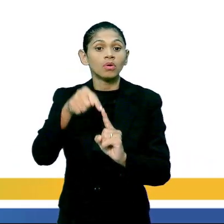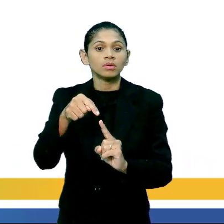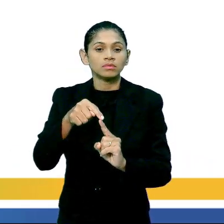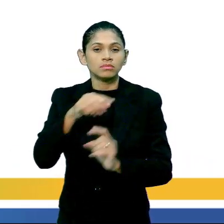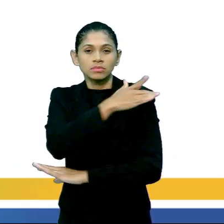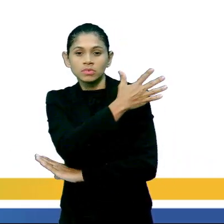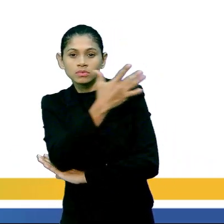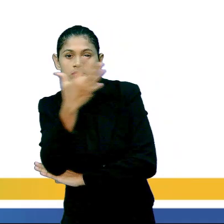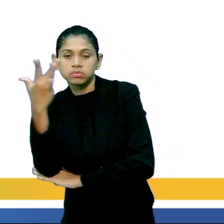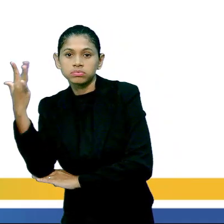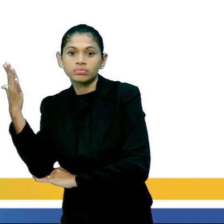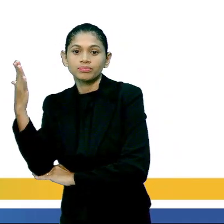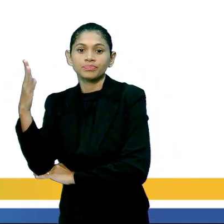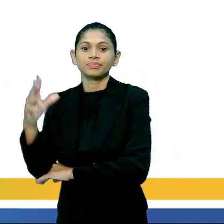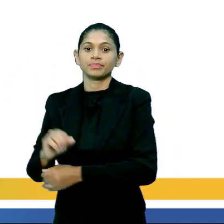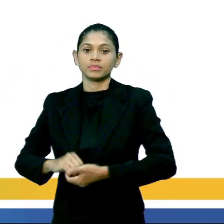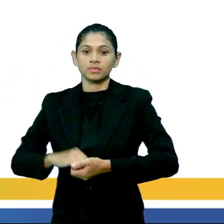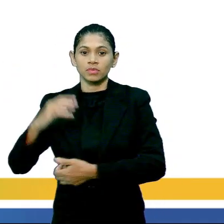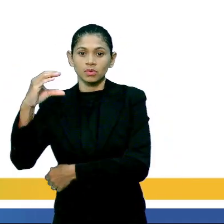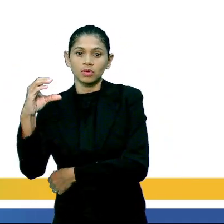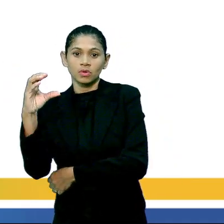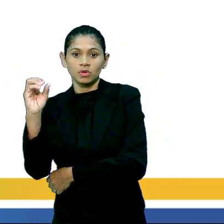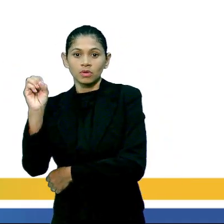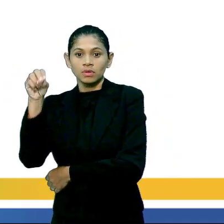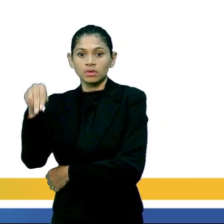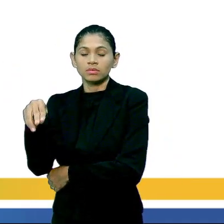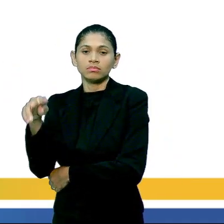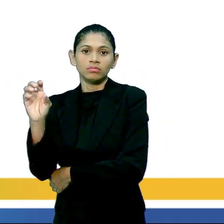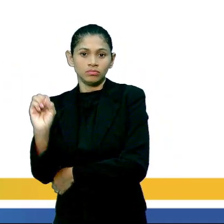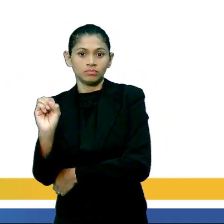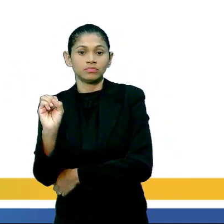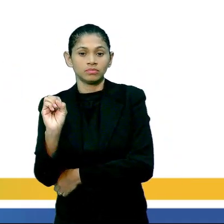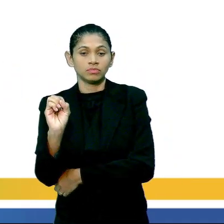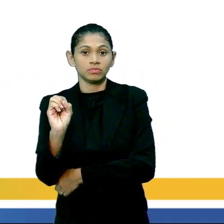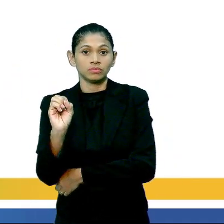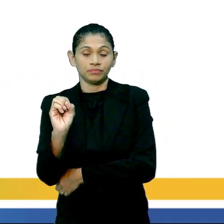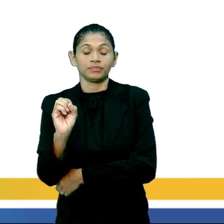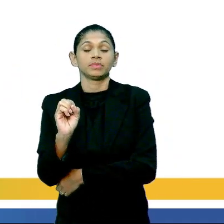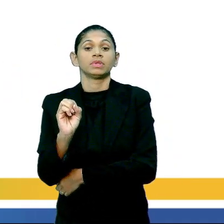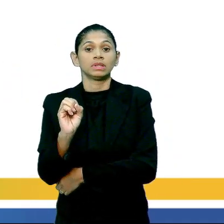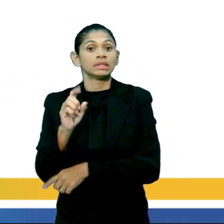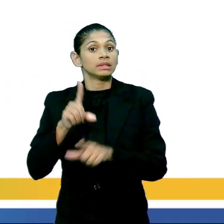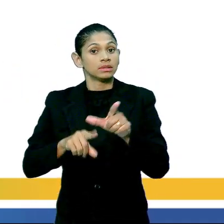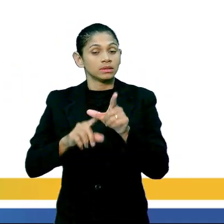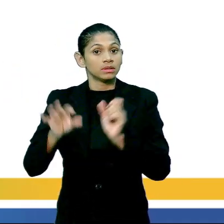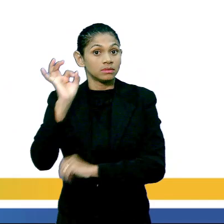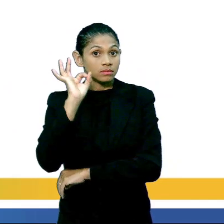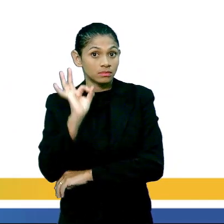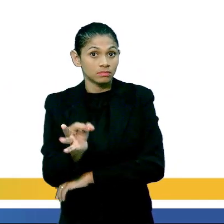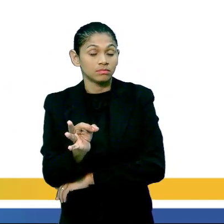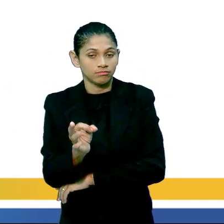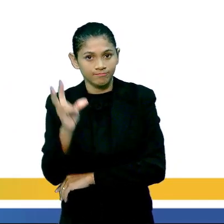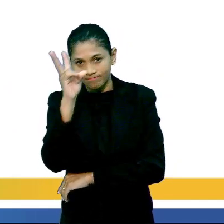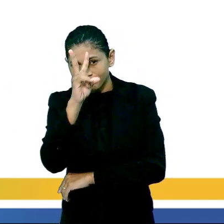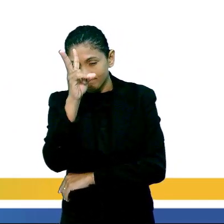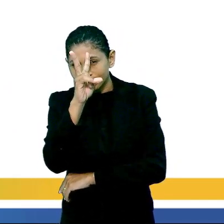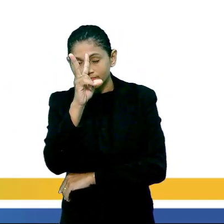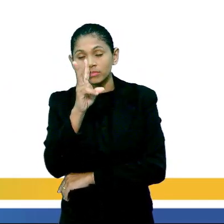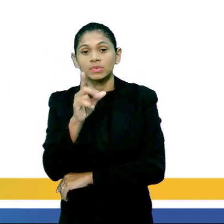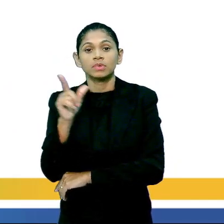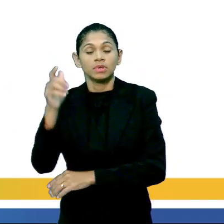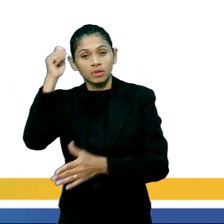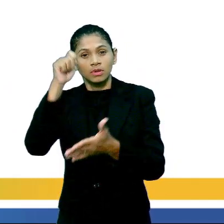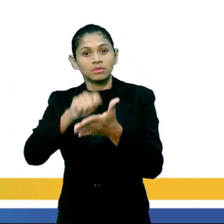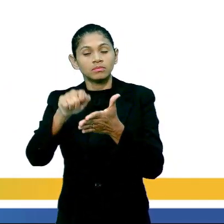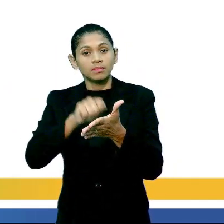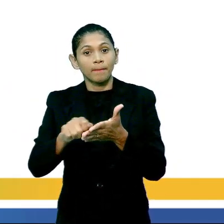natureza, condoreirismo e erotismo. Pessoal, essa aqui é a nossa alternativa correta. Lembrando que o Castro Alves ele